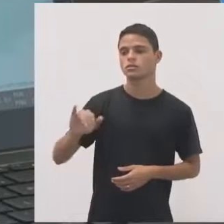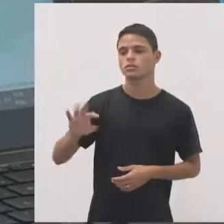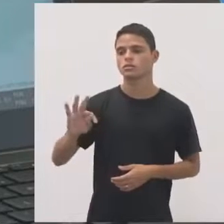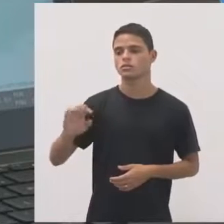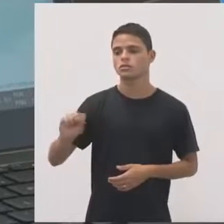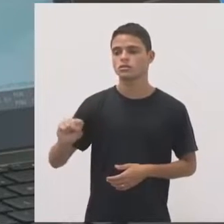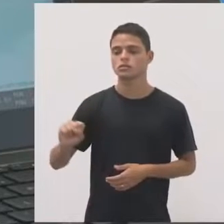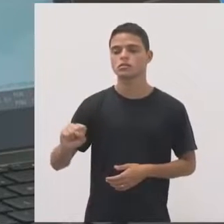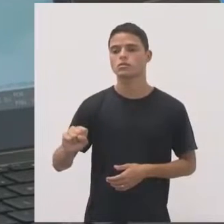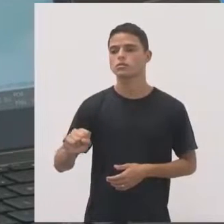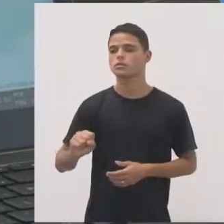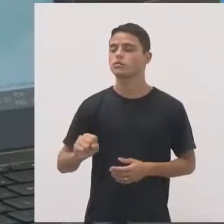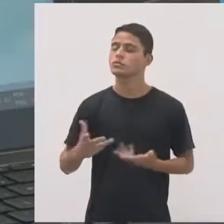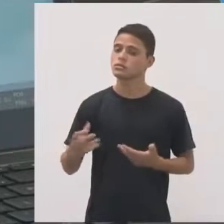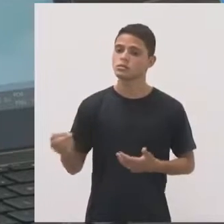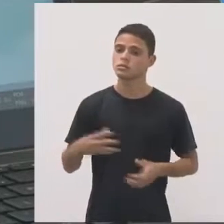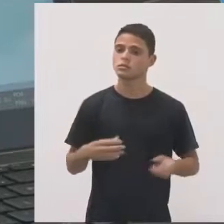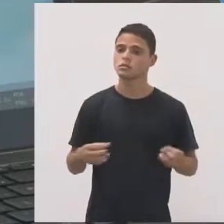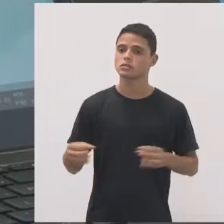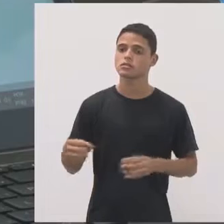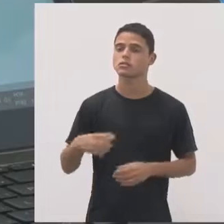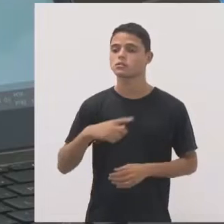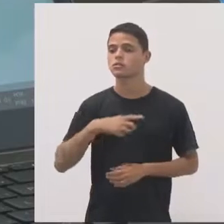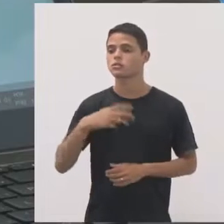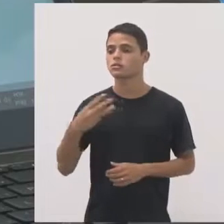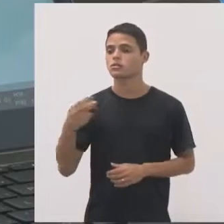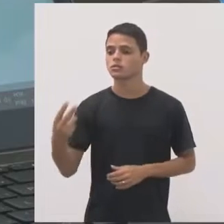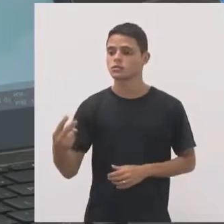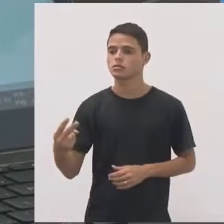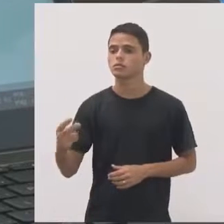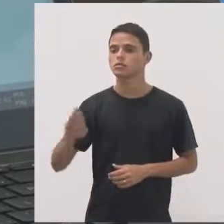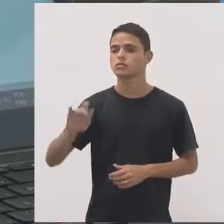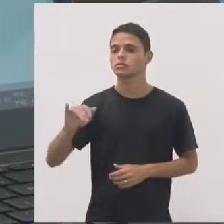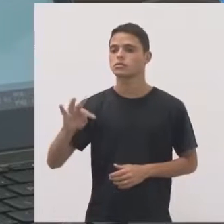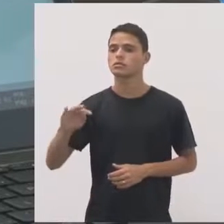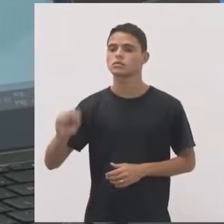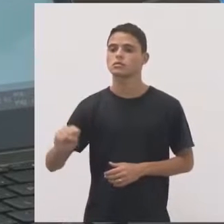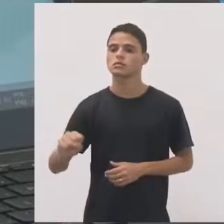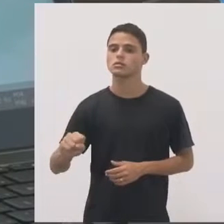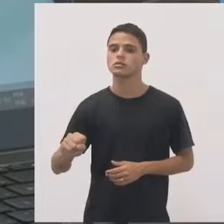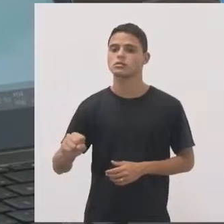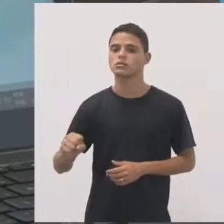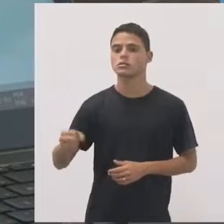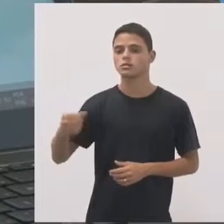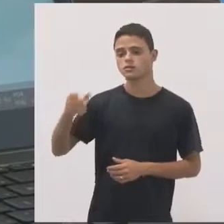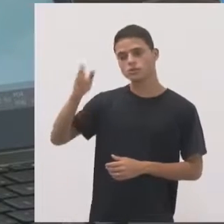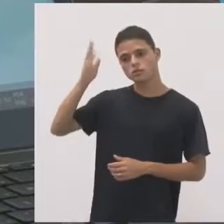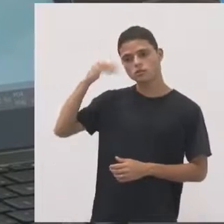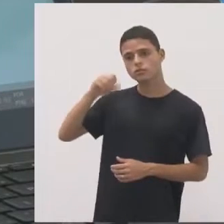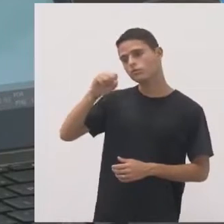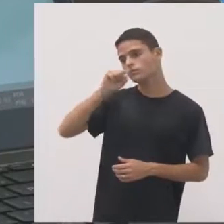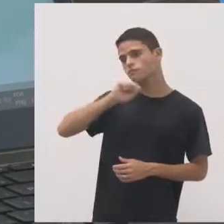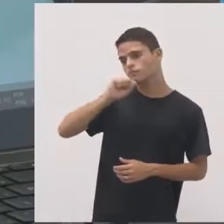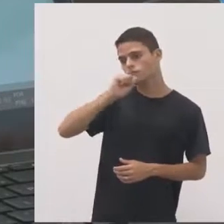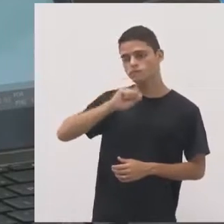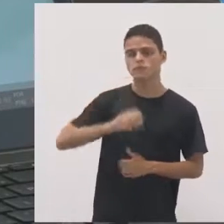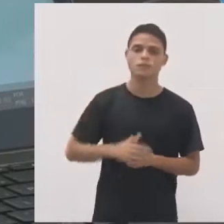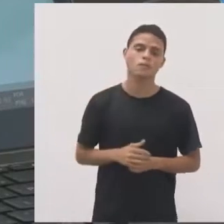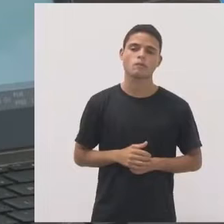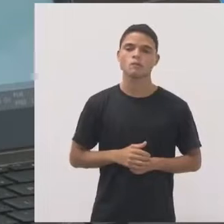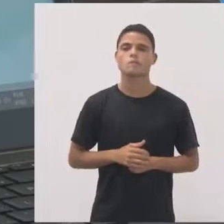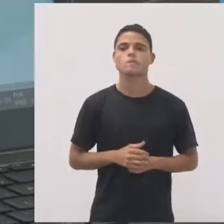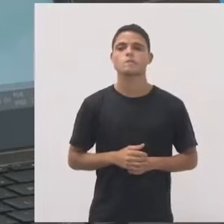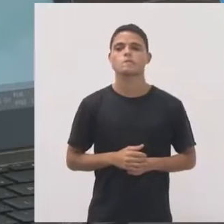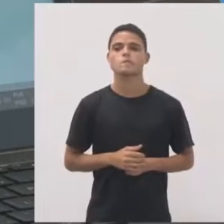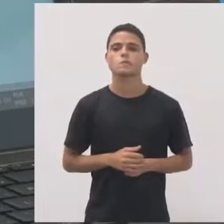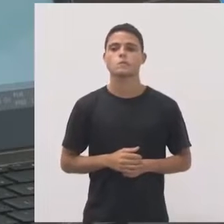mais atuais, e tem a 32 bits, que é para as versões mais antigas, tá bom? Então, ainda pensando no pessoal que tem um aparelho mais